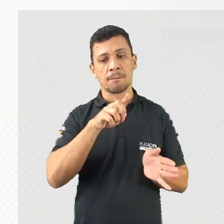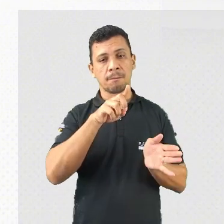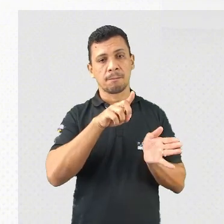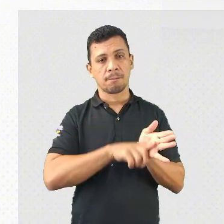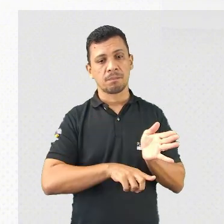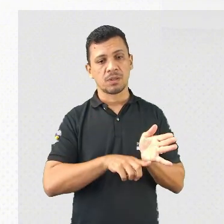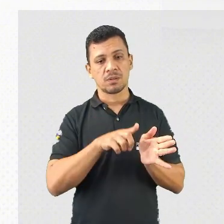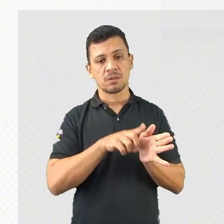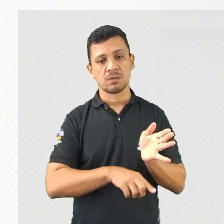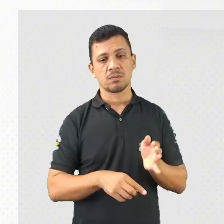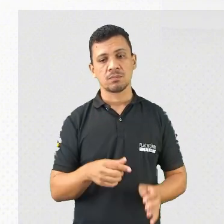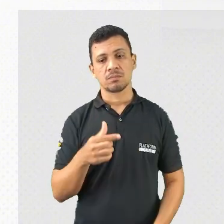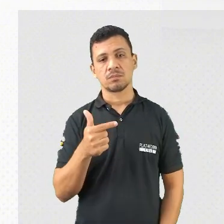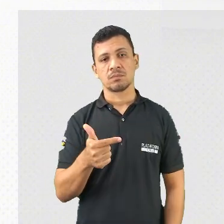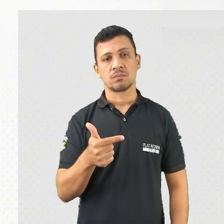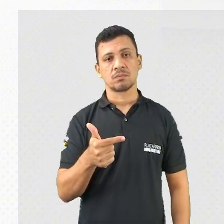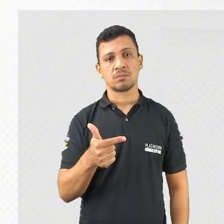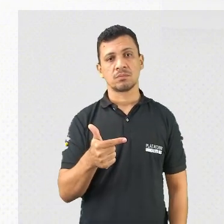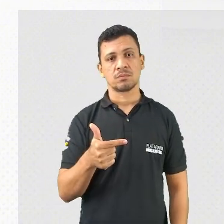subtraído aí de